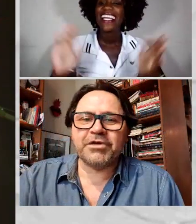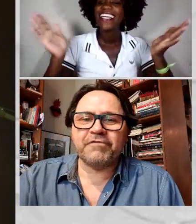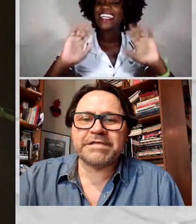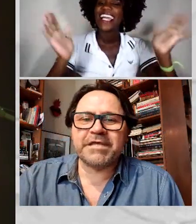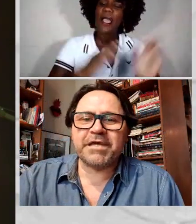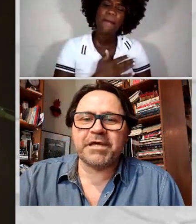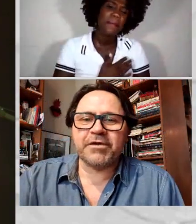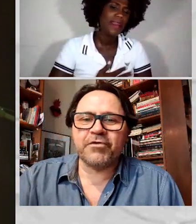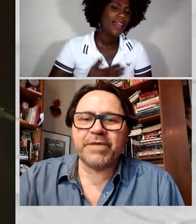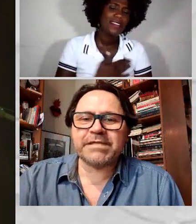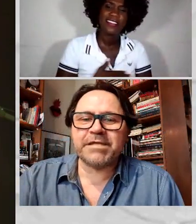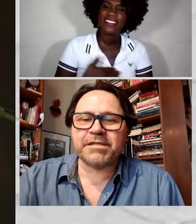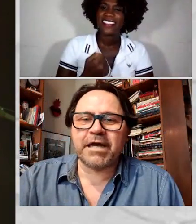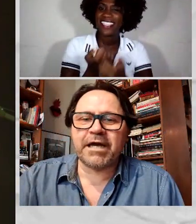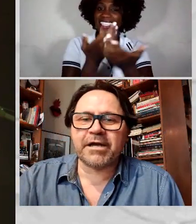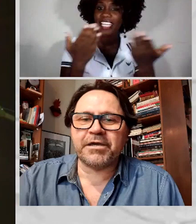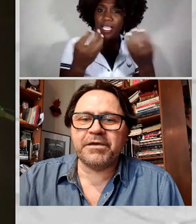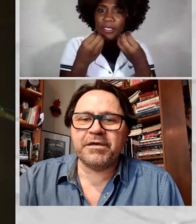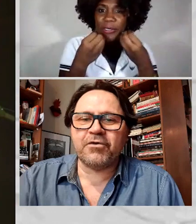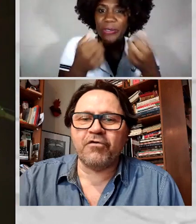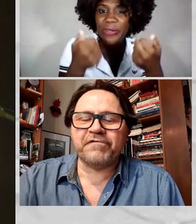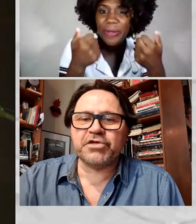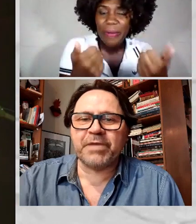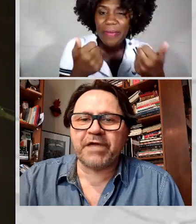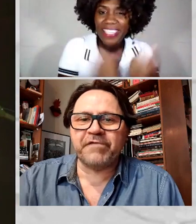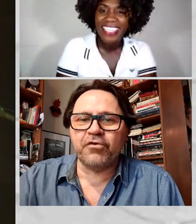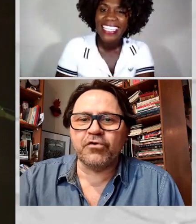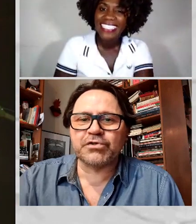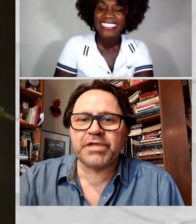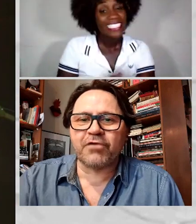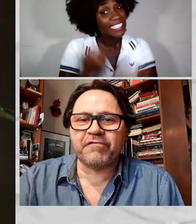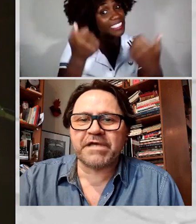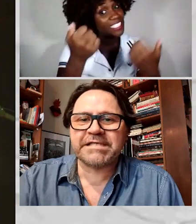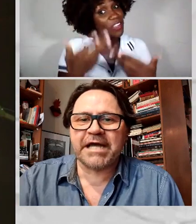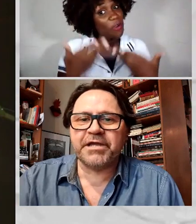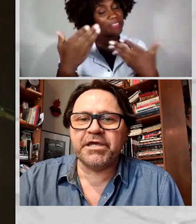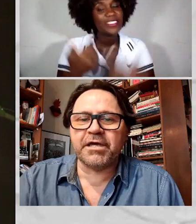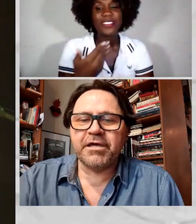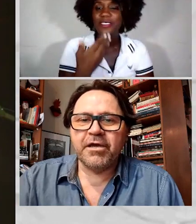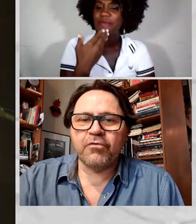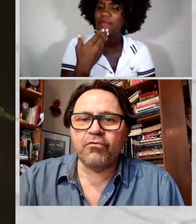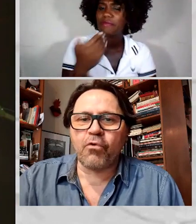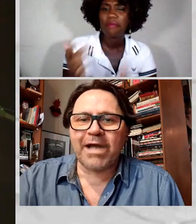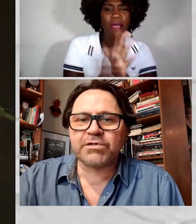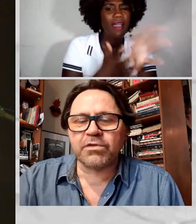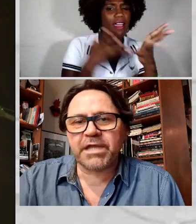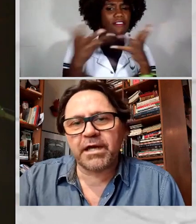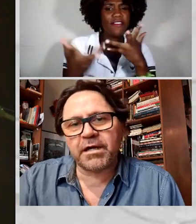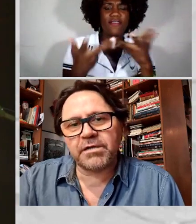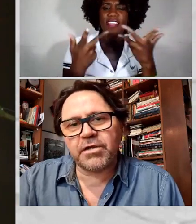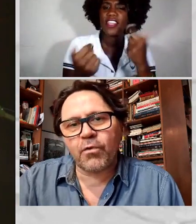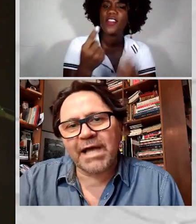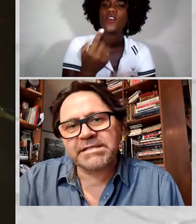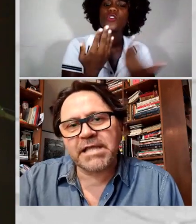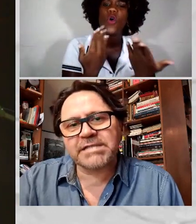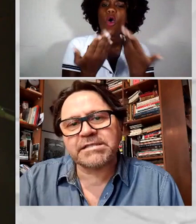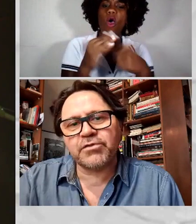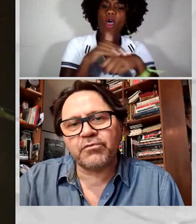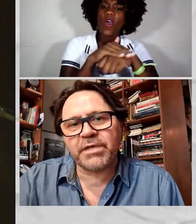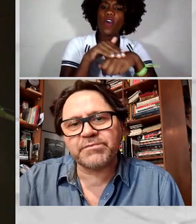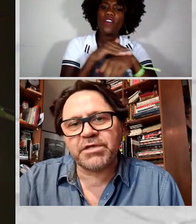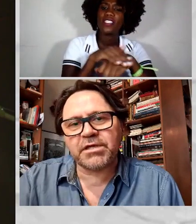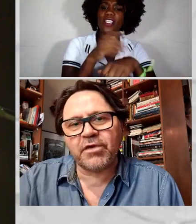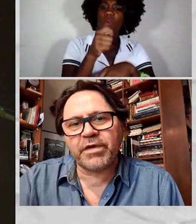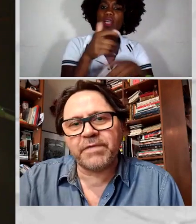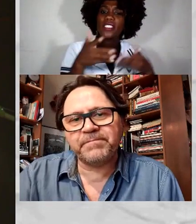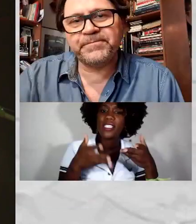estar aqui com você. Como é que você está? Que convite maravilhoso na conversaria. Um quase conterrâneo e quase nascido